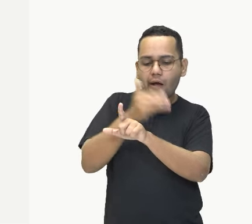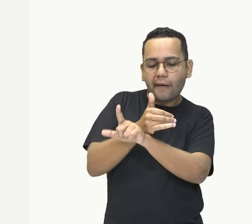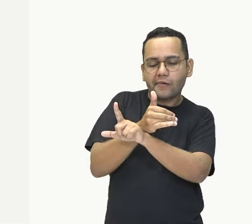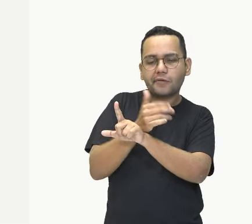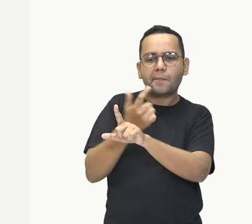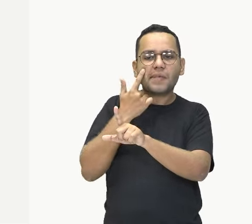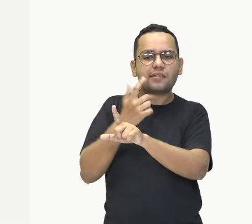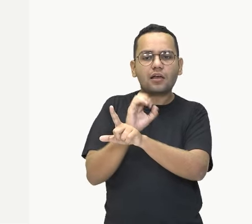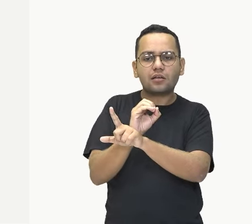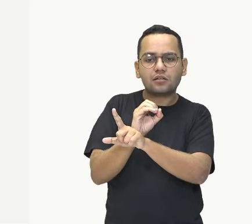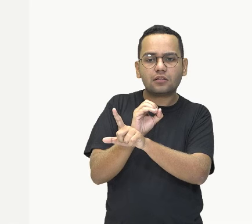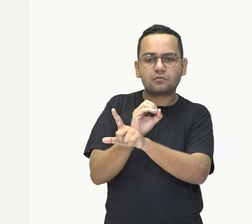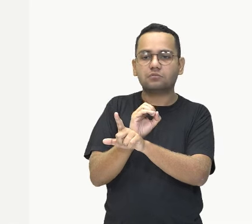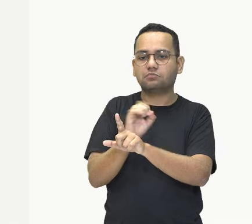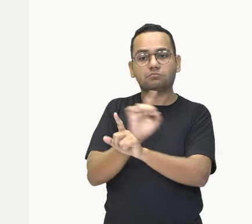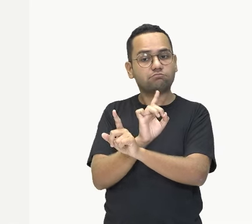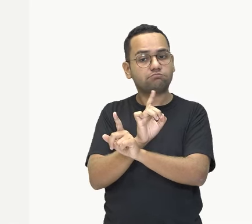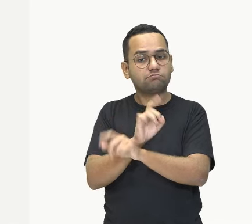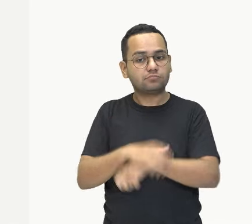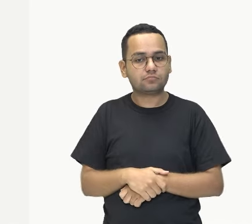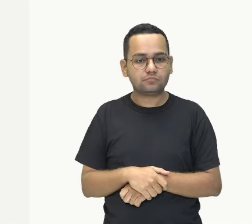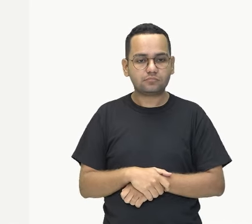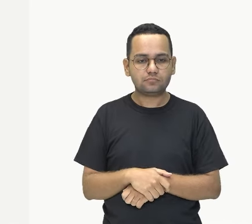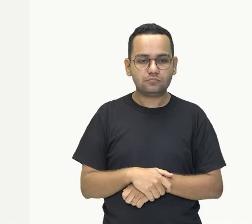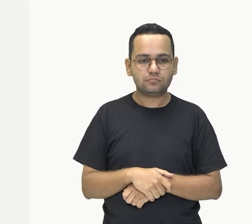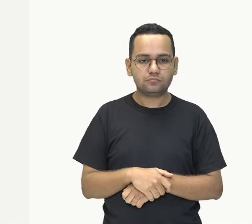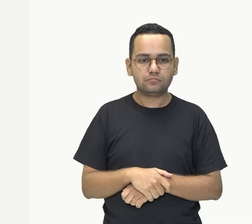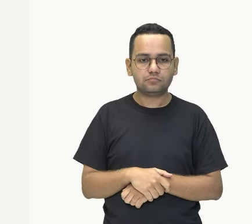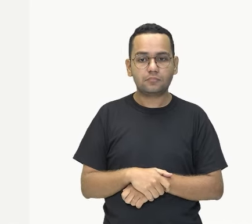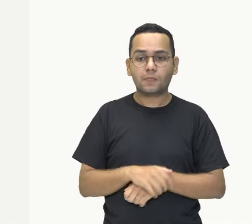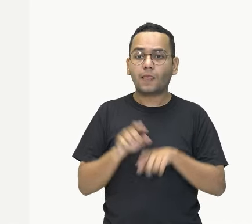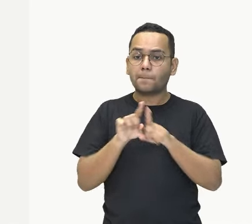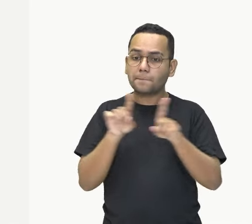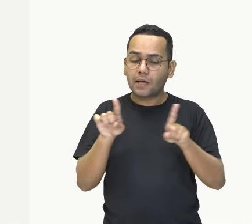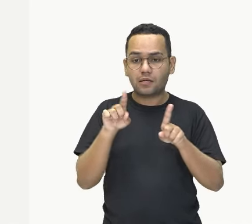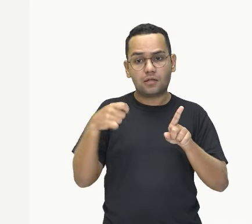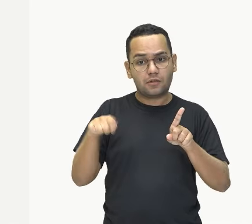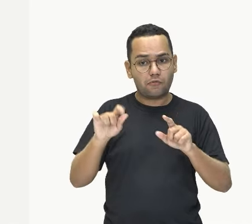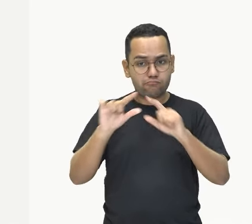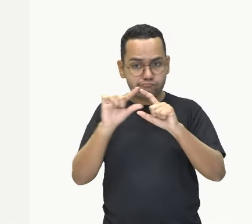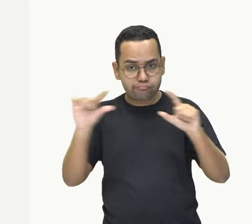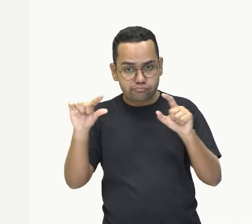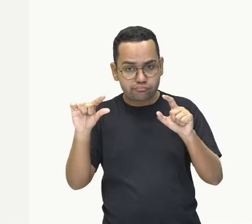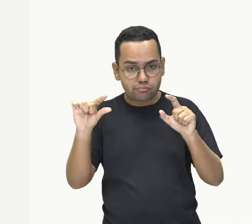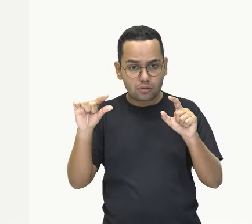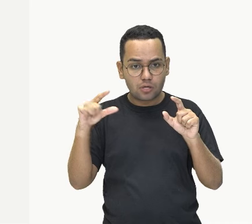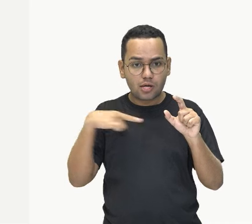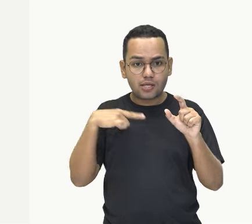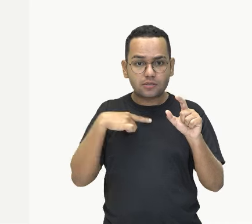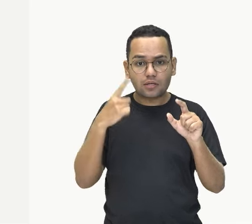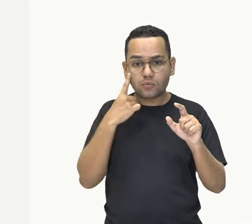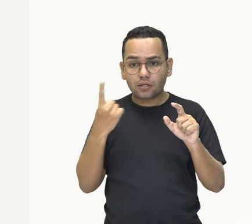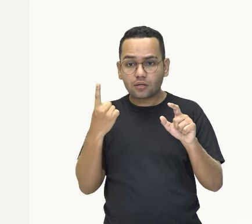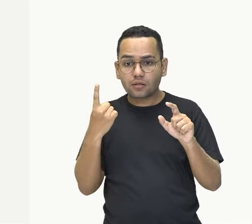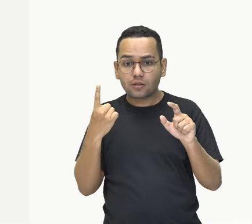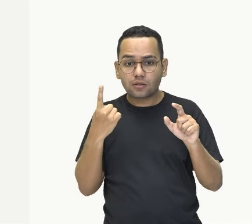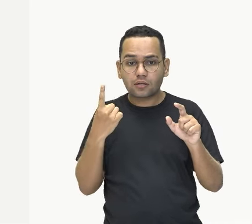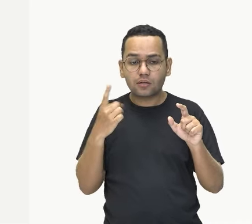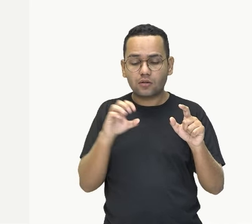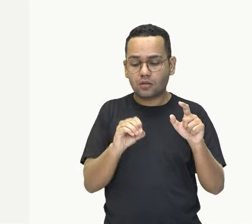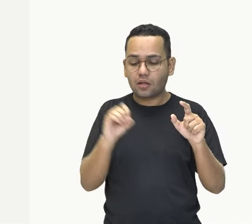Não. Sempre que for o 0 o coeficiente, nós temos o monômio